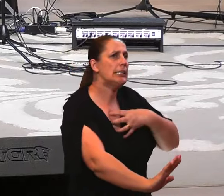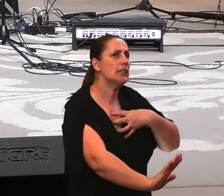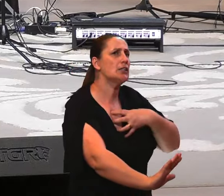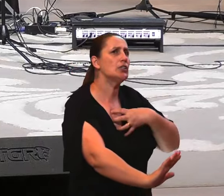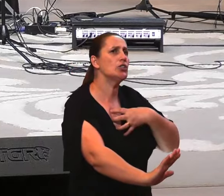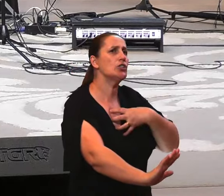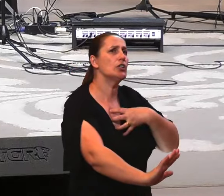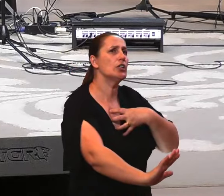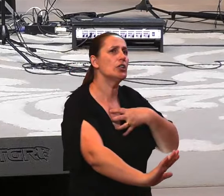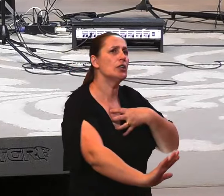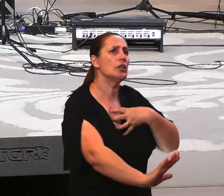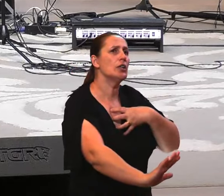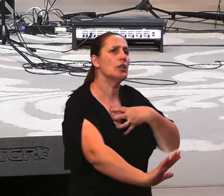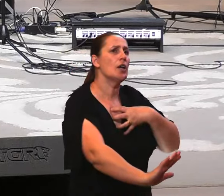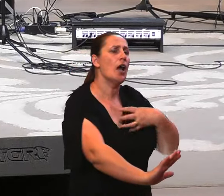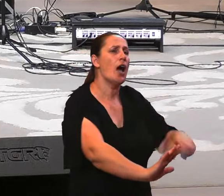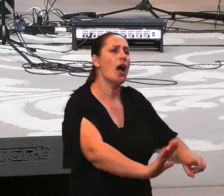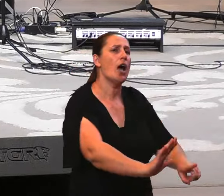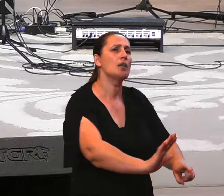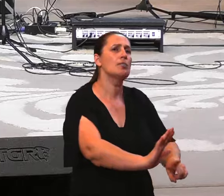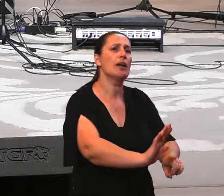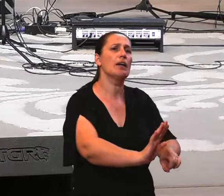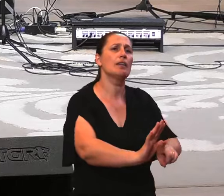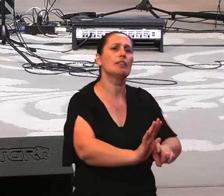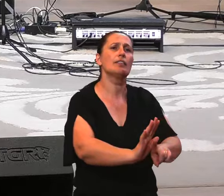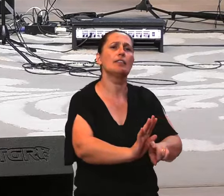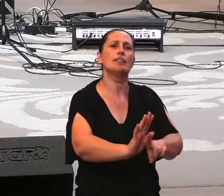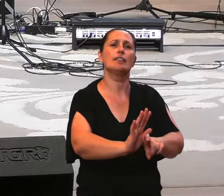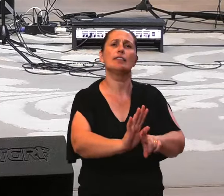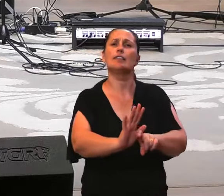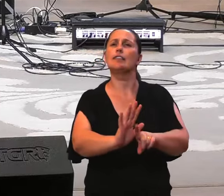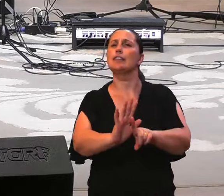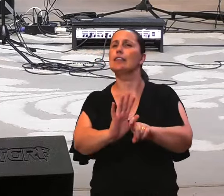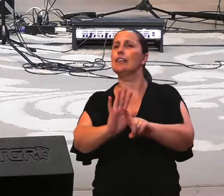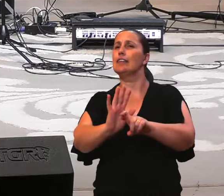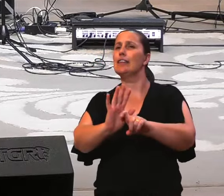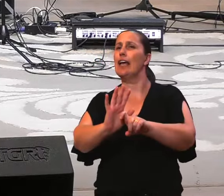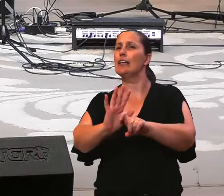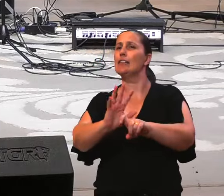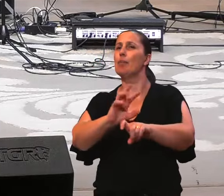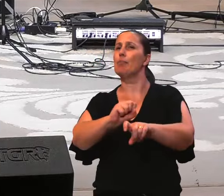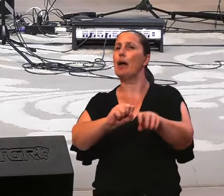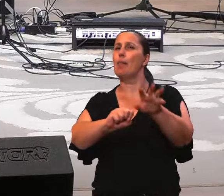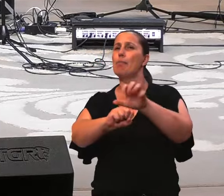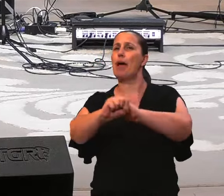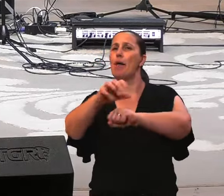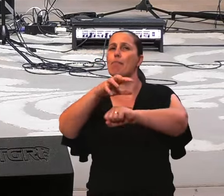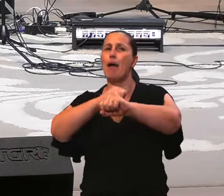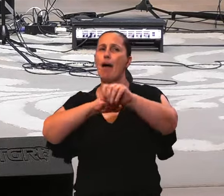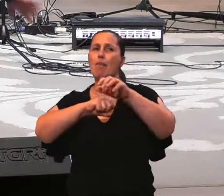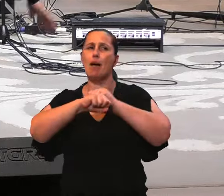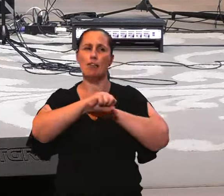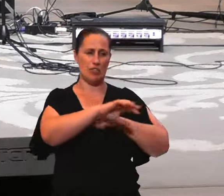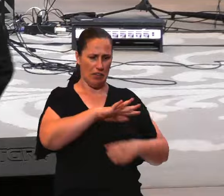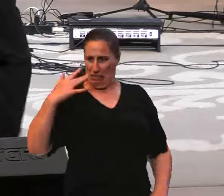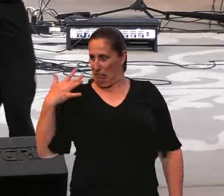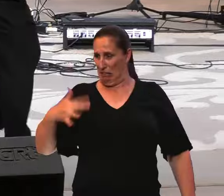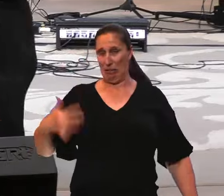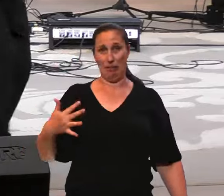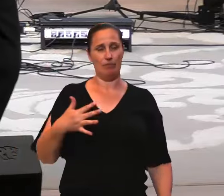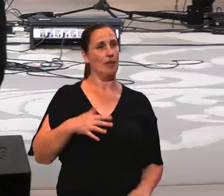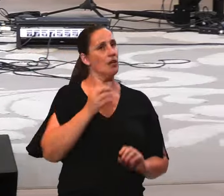as bactérias internacionais as mais variadas grudam na sua mão que parece ranho de tanto que você sai tirando a mão assim